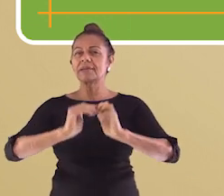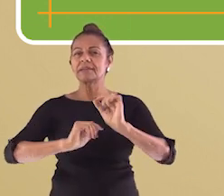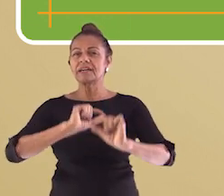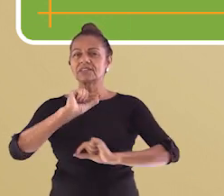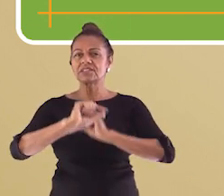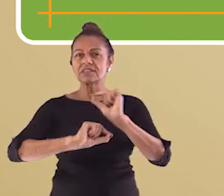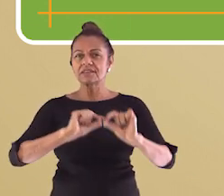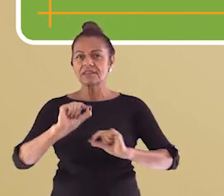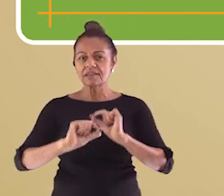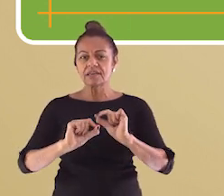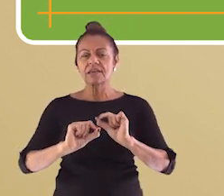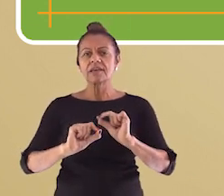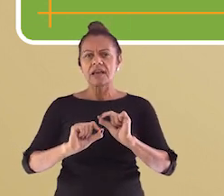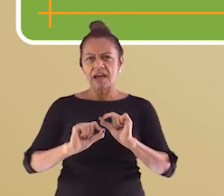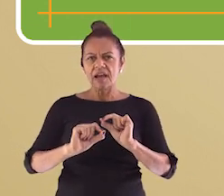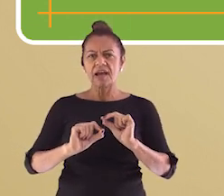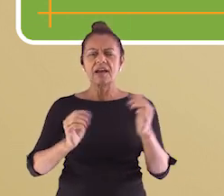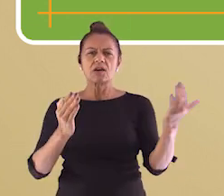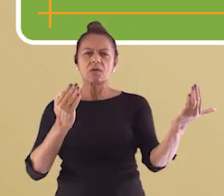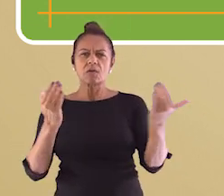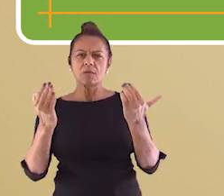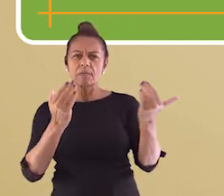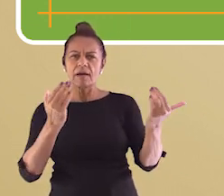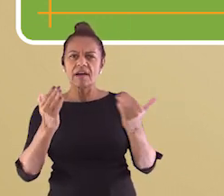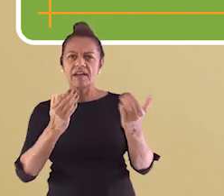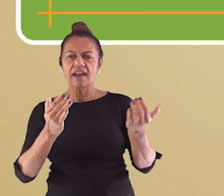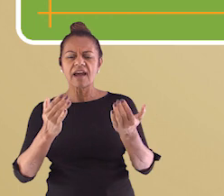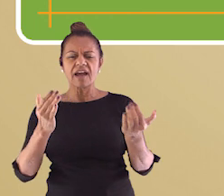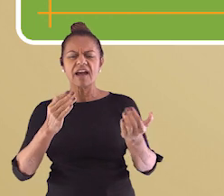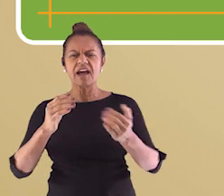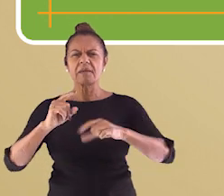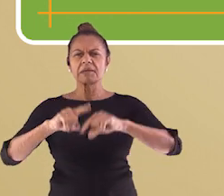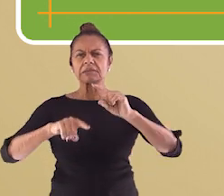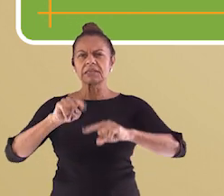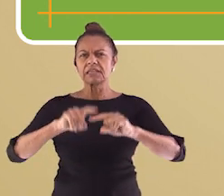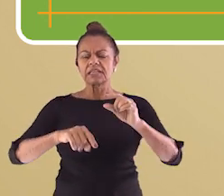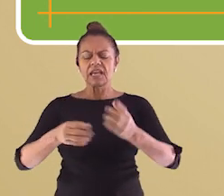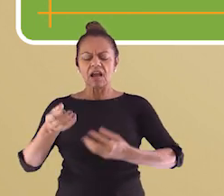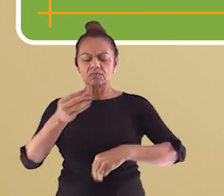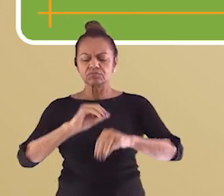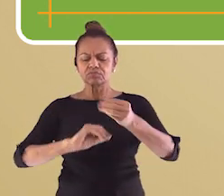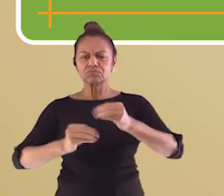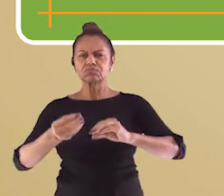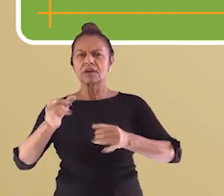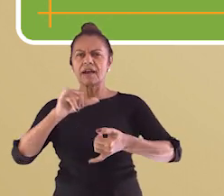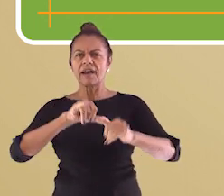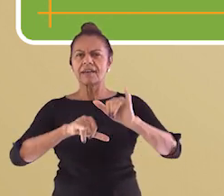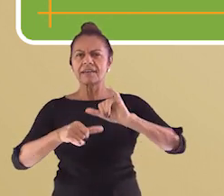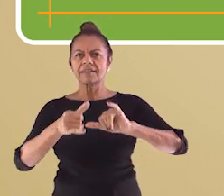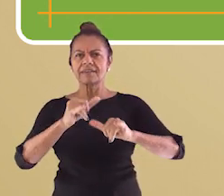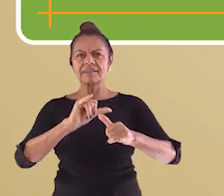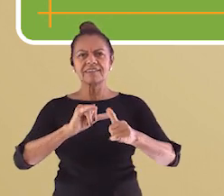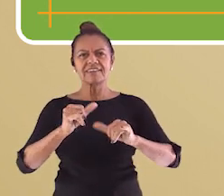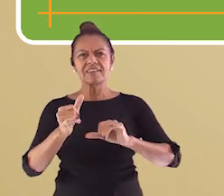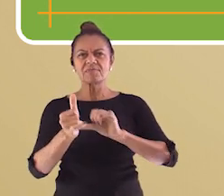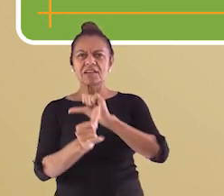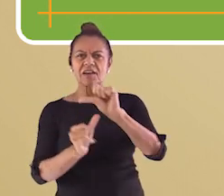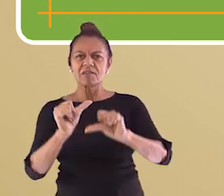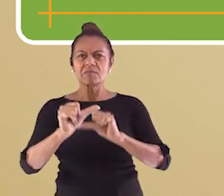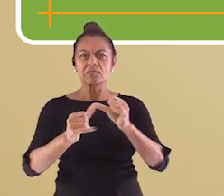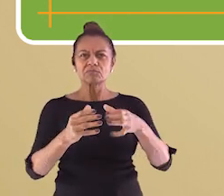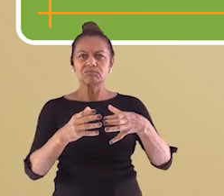busca comparar a quantidade de reagentes e produtos envolvidos em transformações químicas, estabelecendo